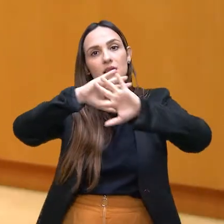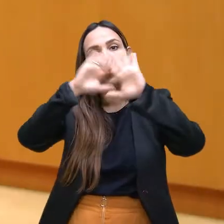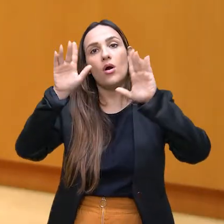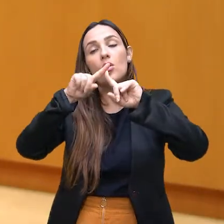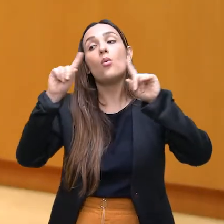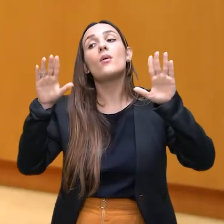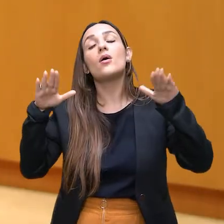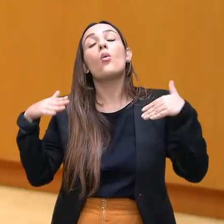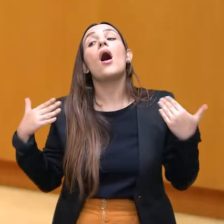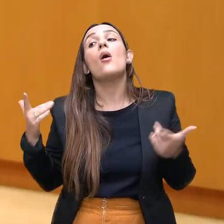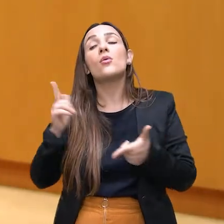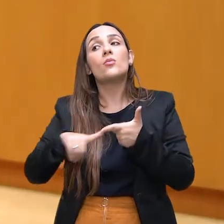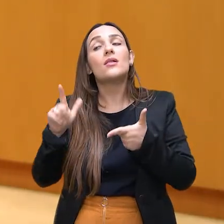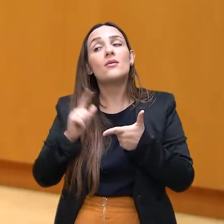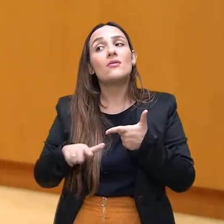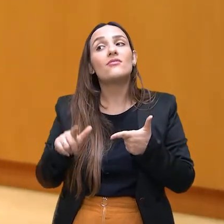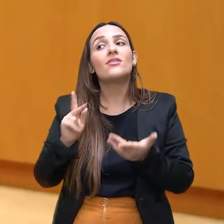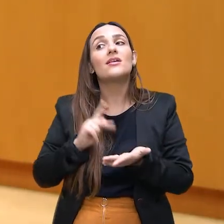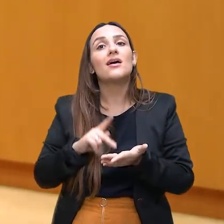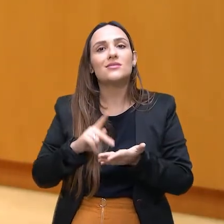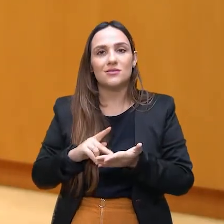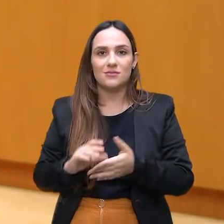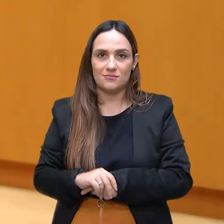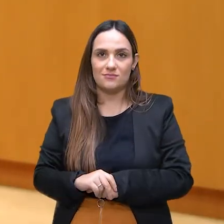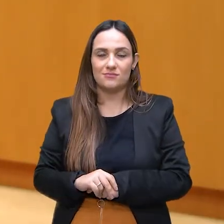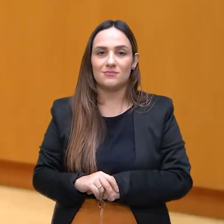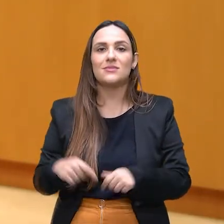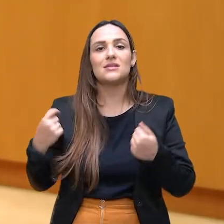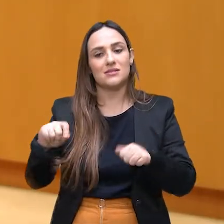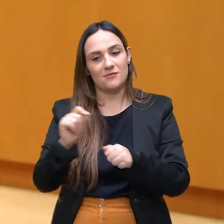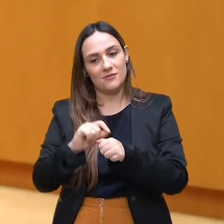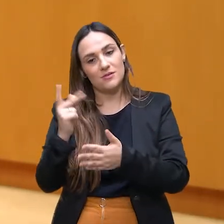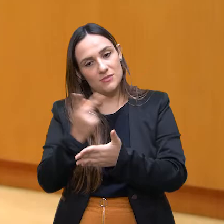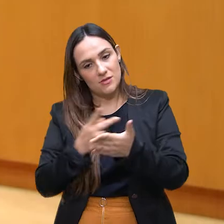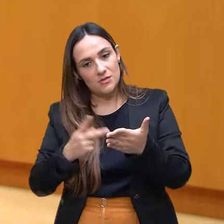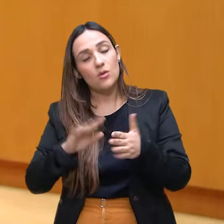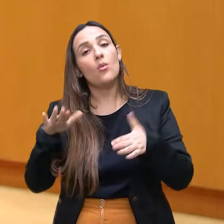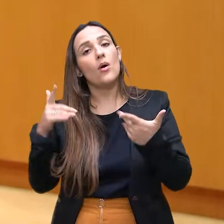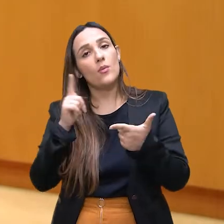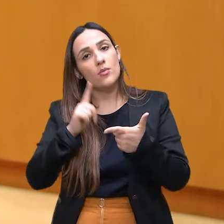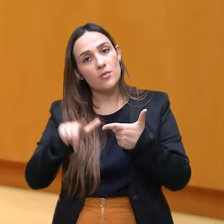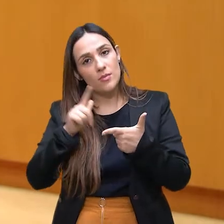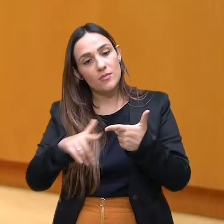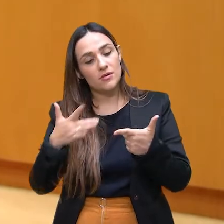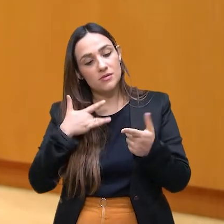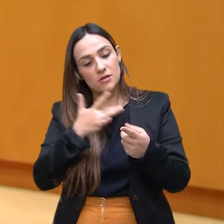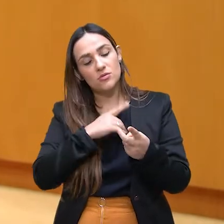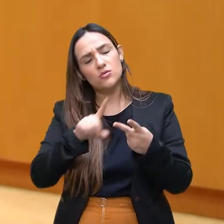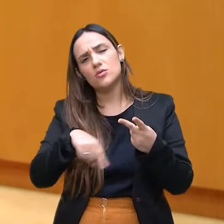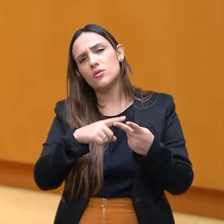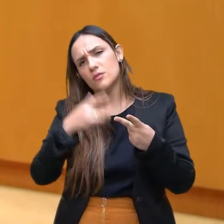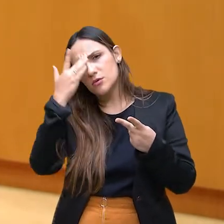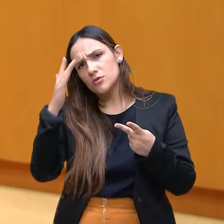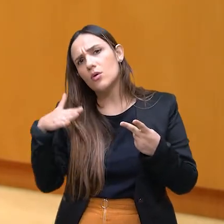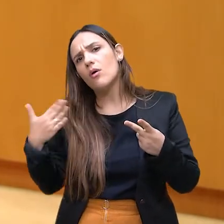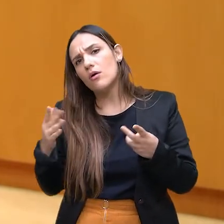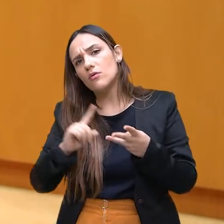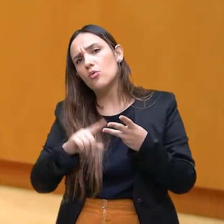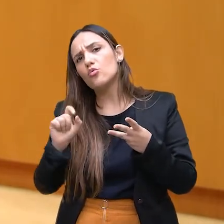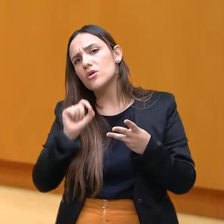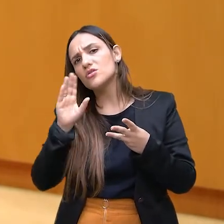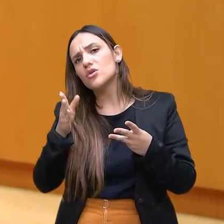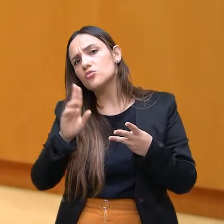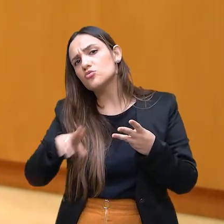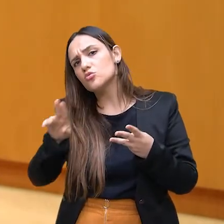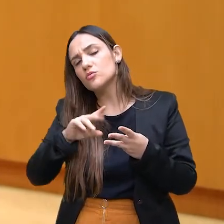de qual é o problema de saúde. São 11 tópicos o parecer técnico. Qual é o problema de saúde, qual é a pessoa, o que já foi